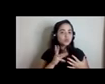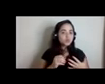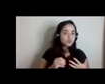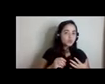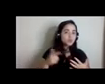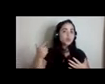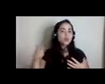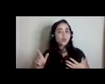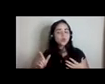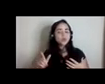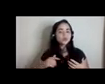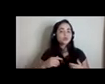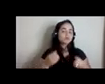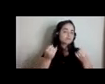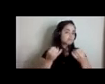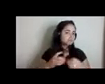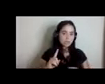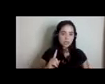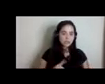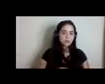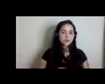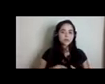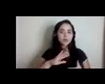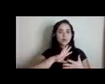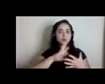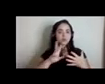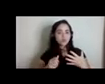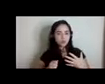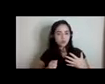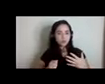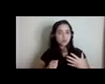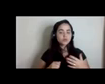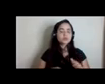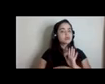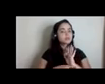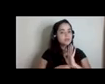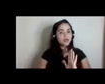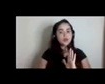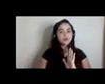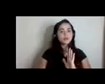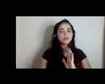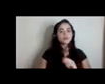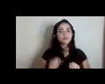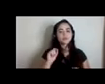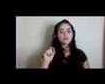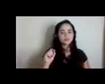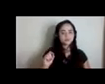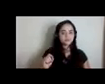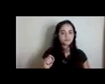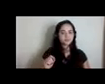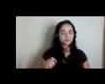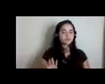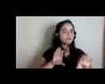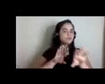que eu não explorei, mas desses todos que favorecem a